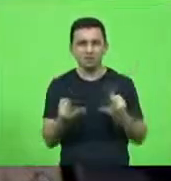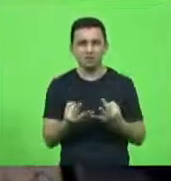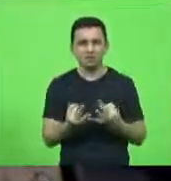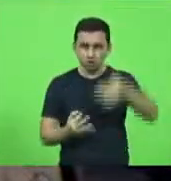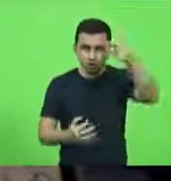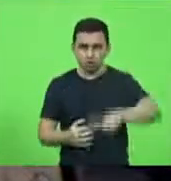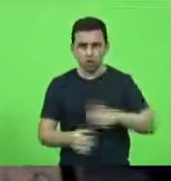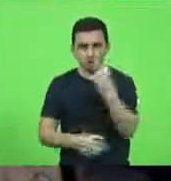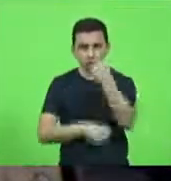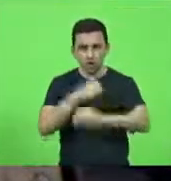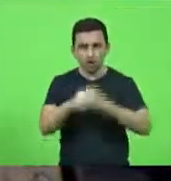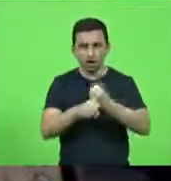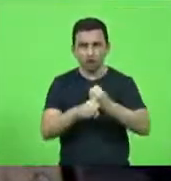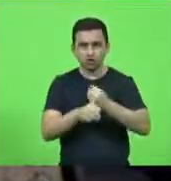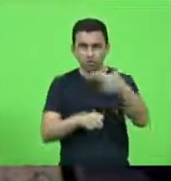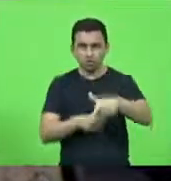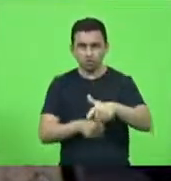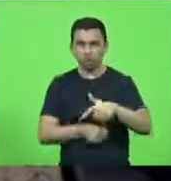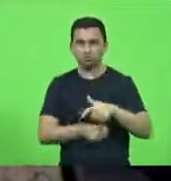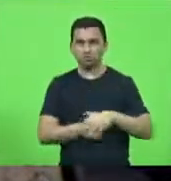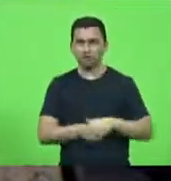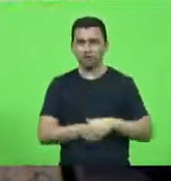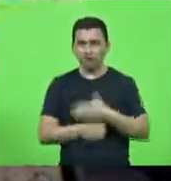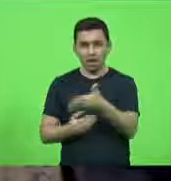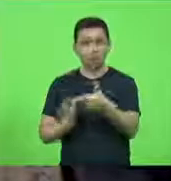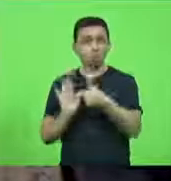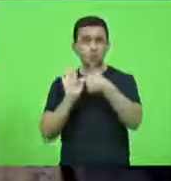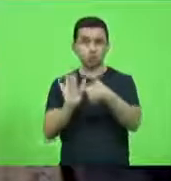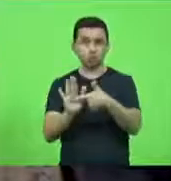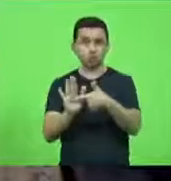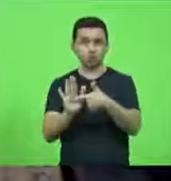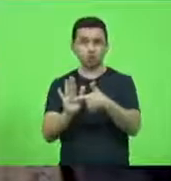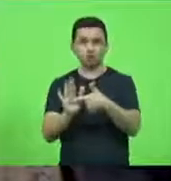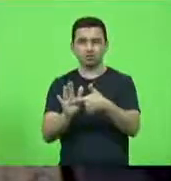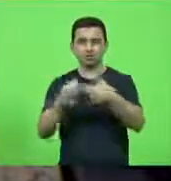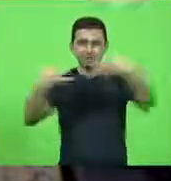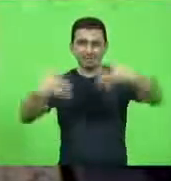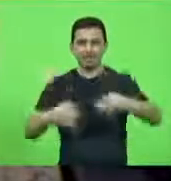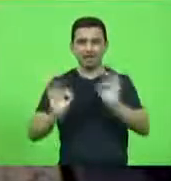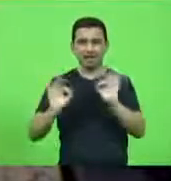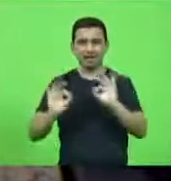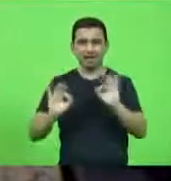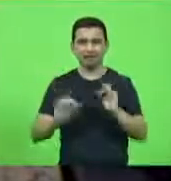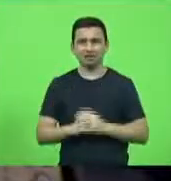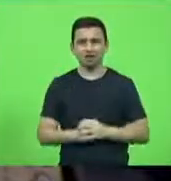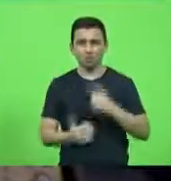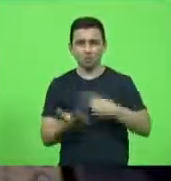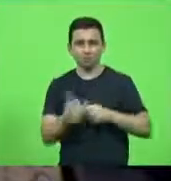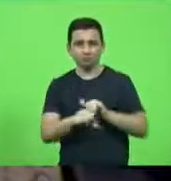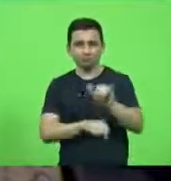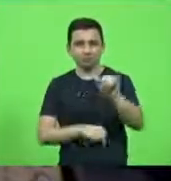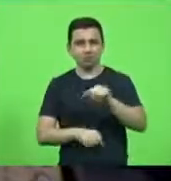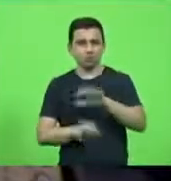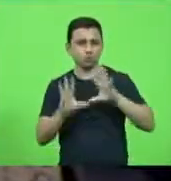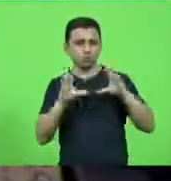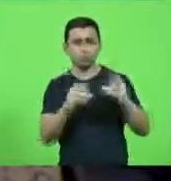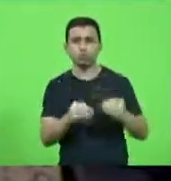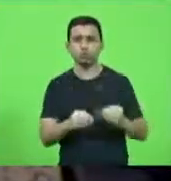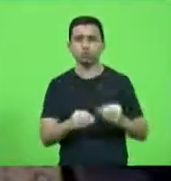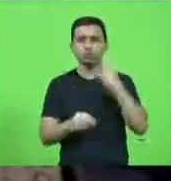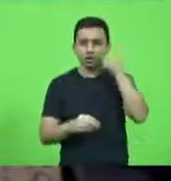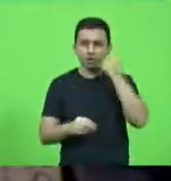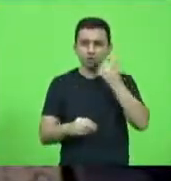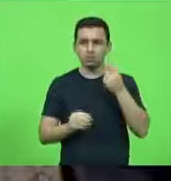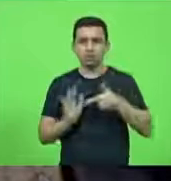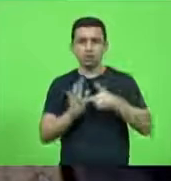mais 2 anos na mão de uma deputada que mostrou que não tem lealdade com as pautas, não tem lealdade com os deputados, que pega uma